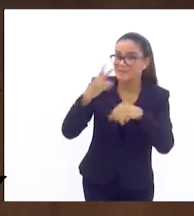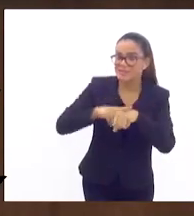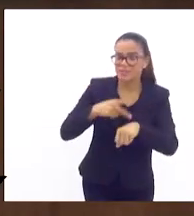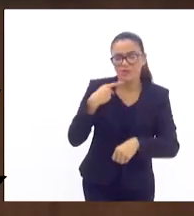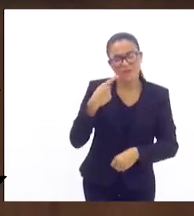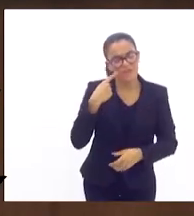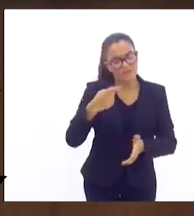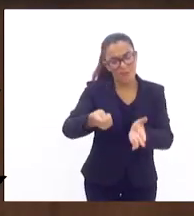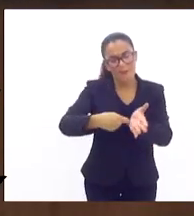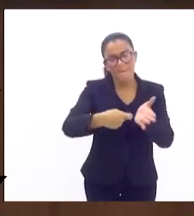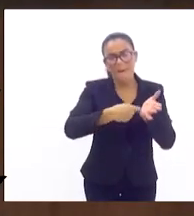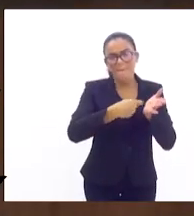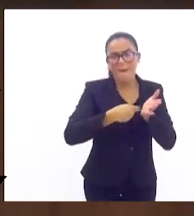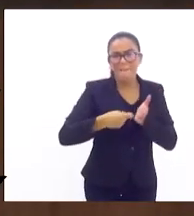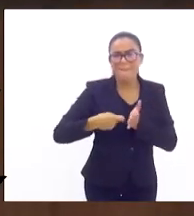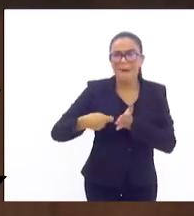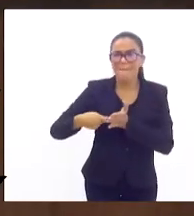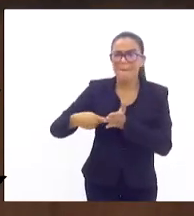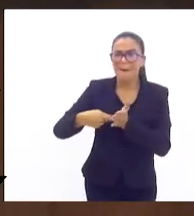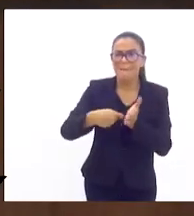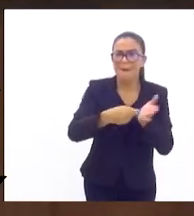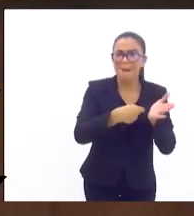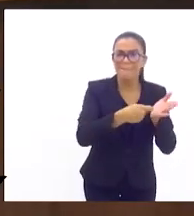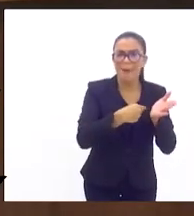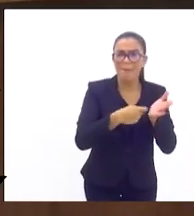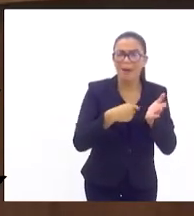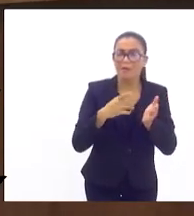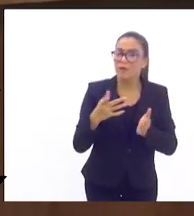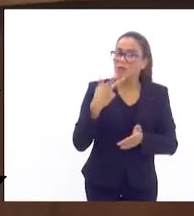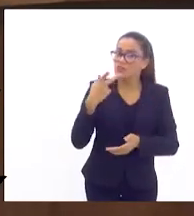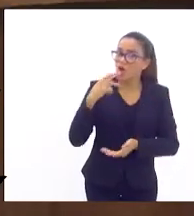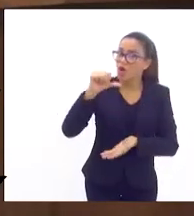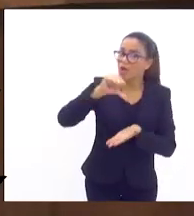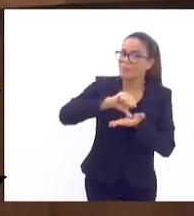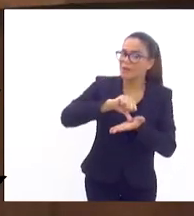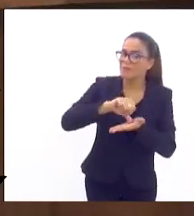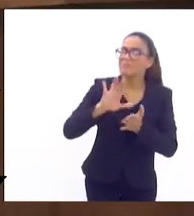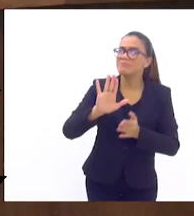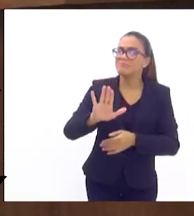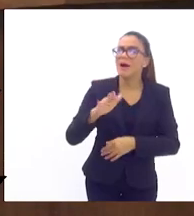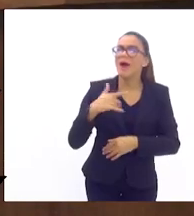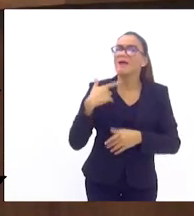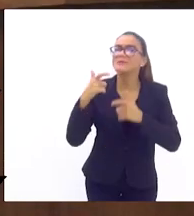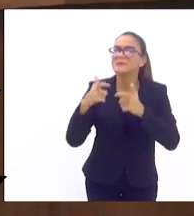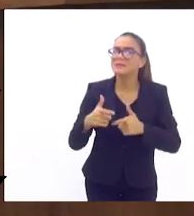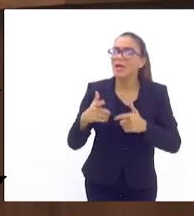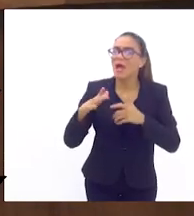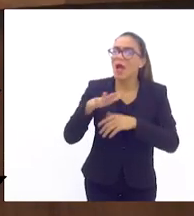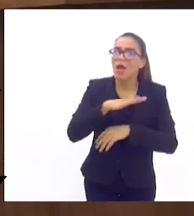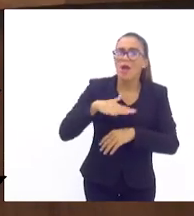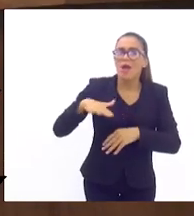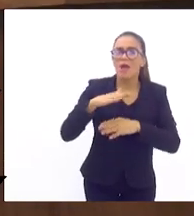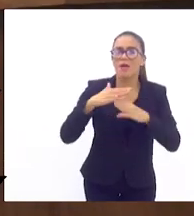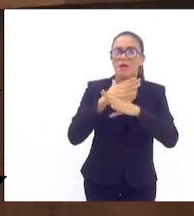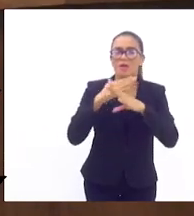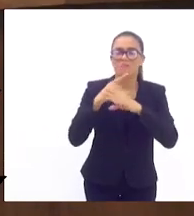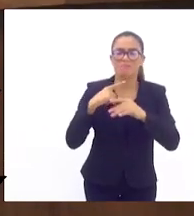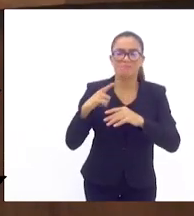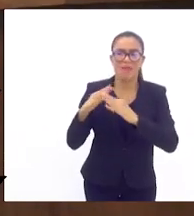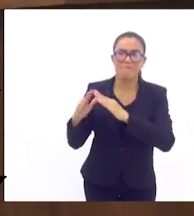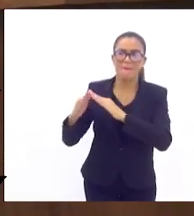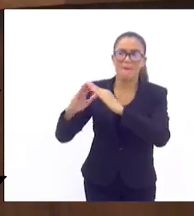para as áreas irregulares não urbanizadas em relação à capital. O que será feito em relação às demais áreas irregulares não urbanizadas da